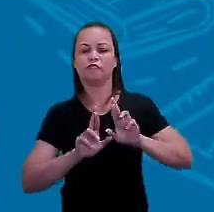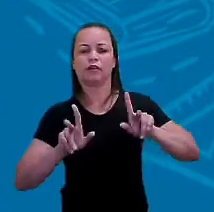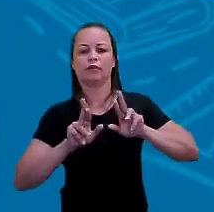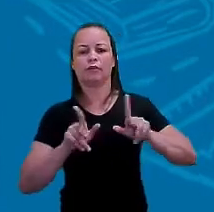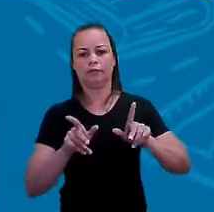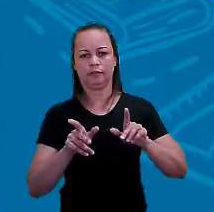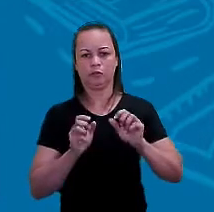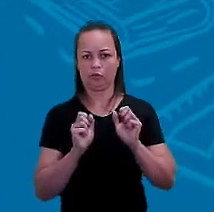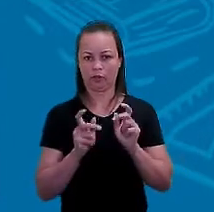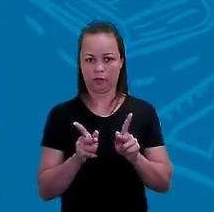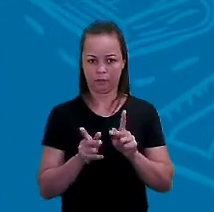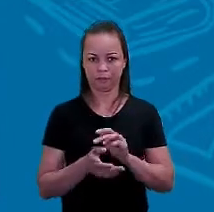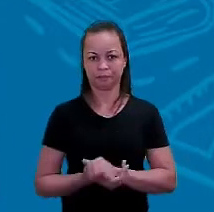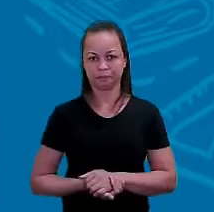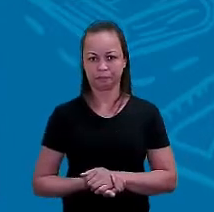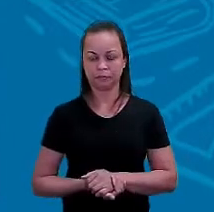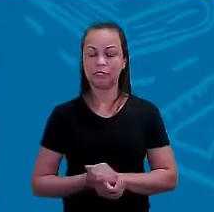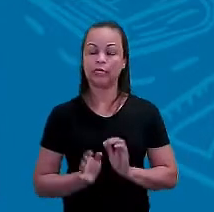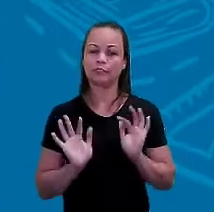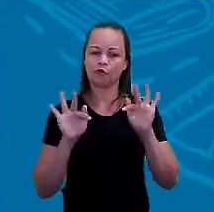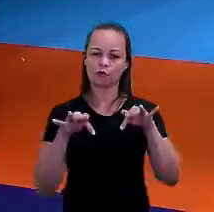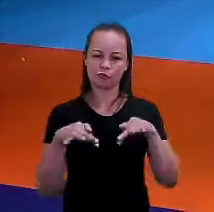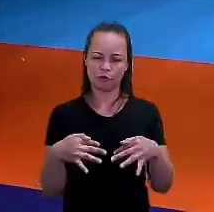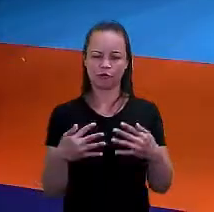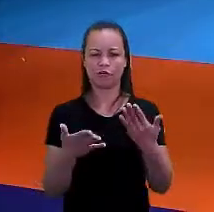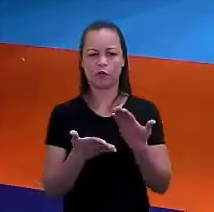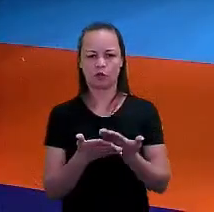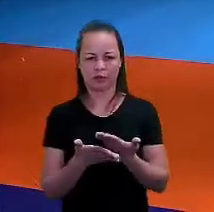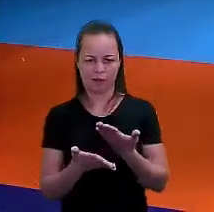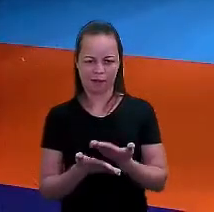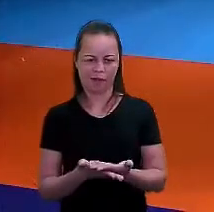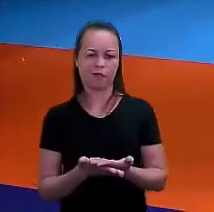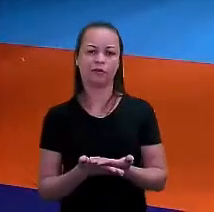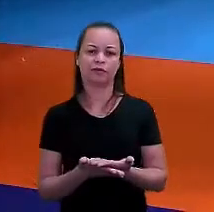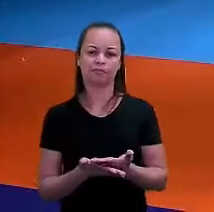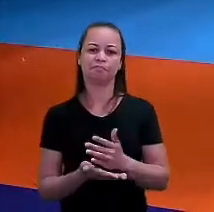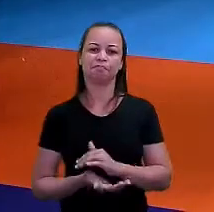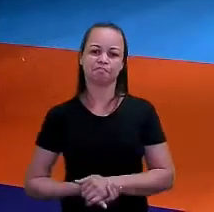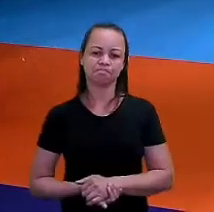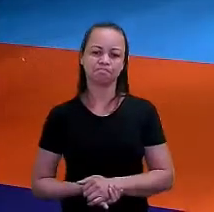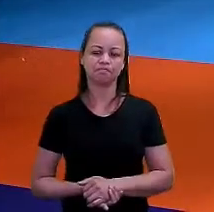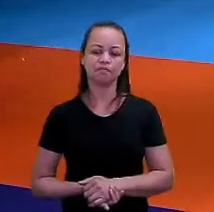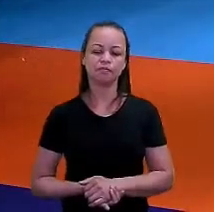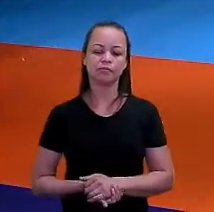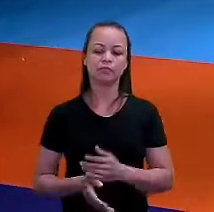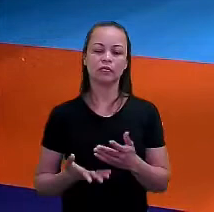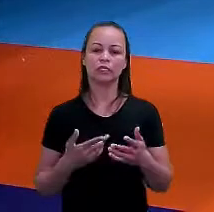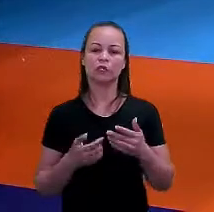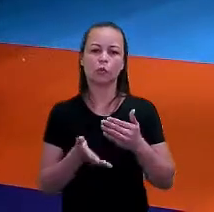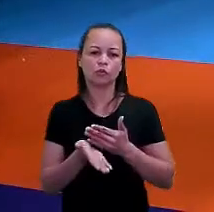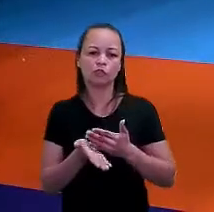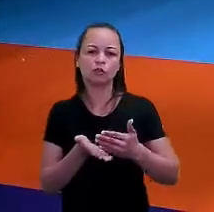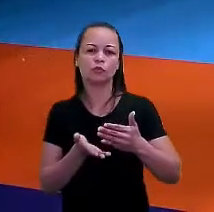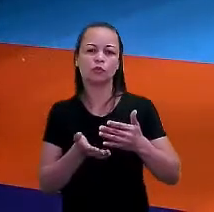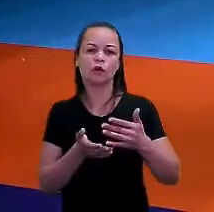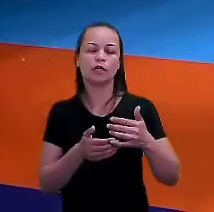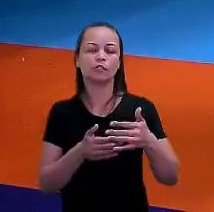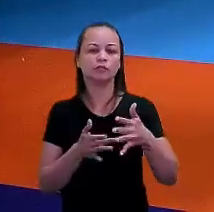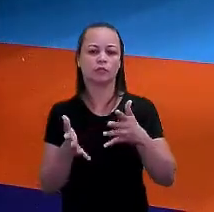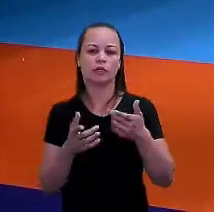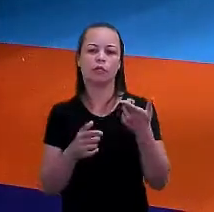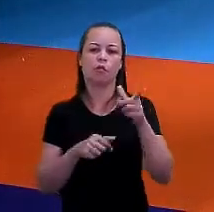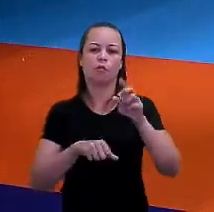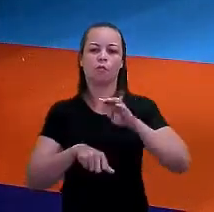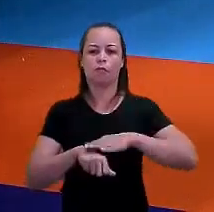Ok, gente. Então, por hoje é só. A gente vai ficando por aqui. tá certo? E continuamos em um outro